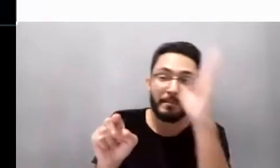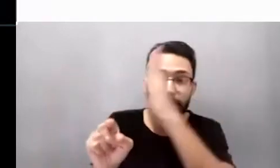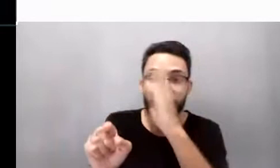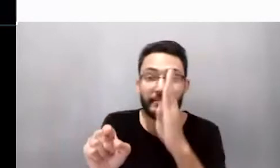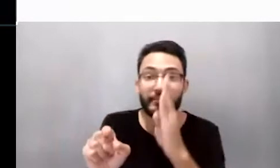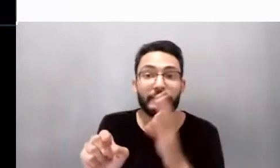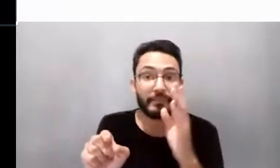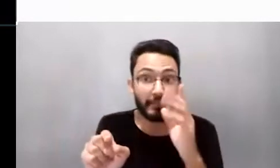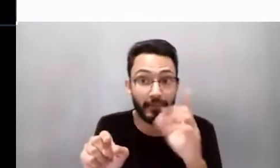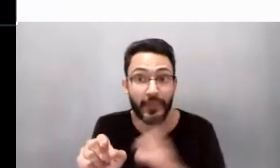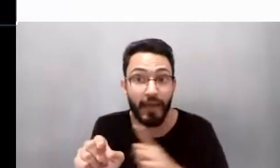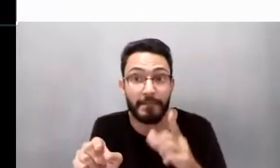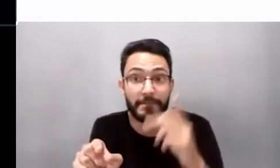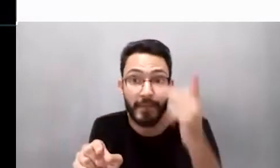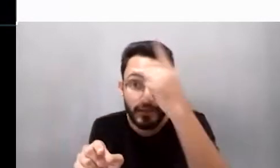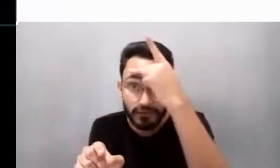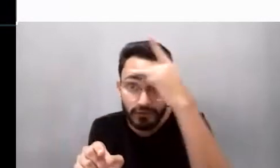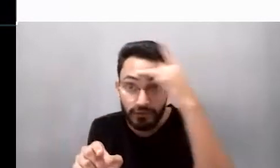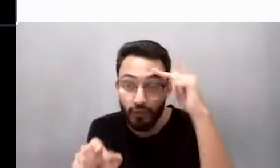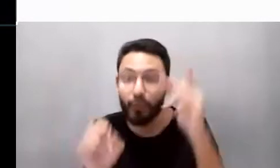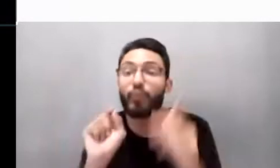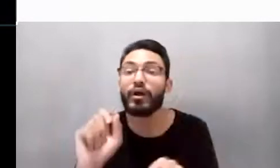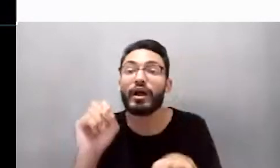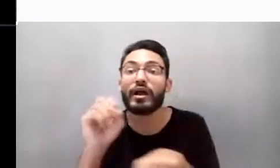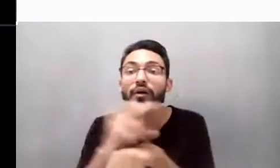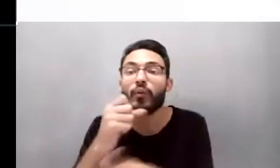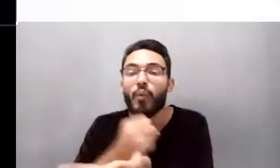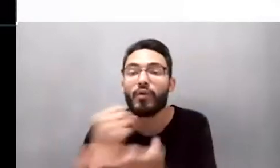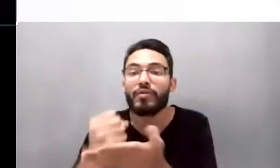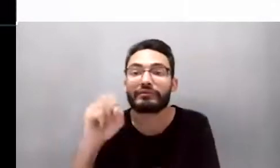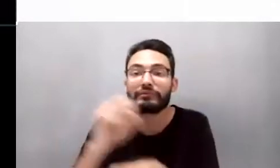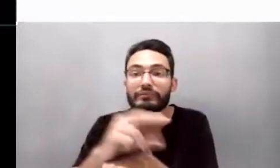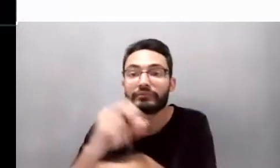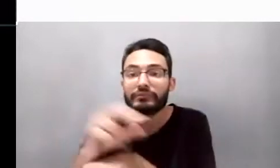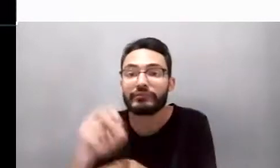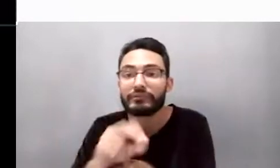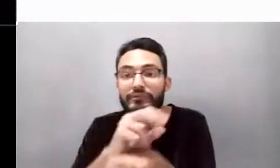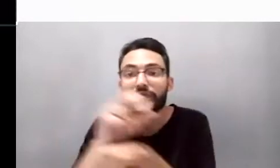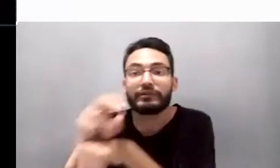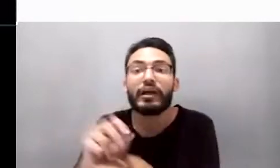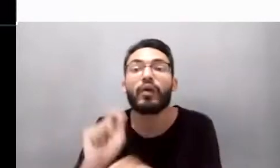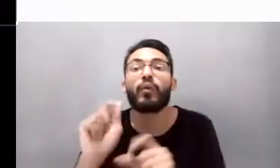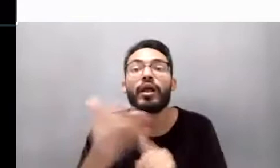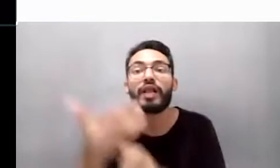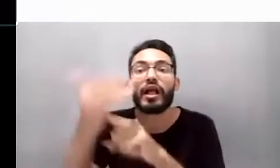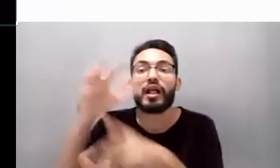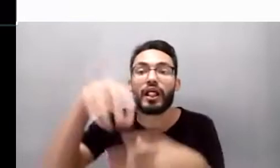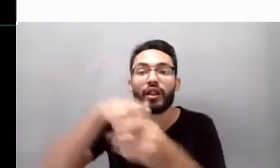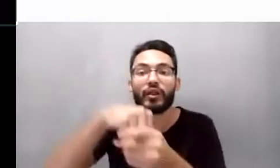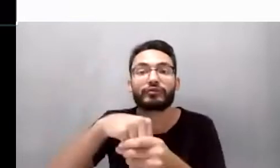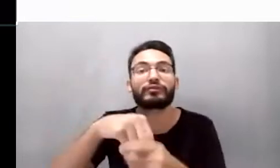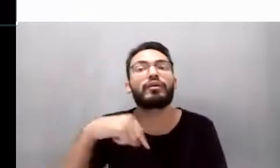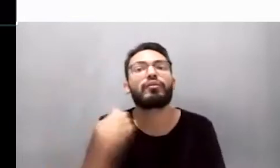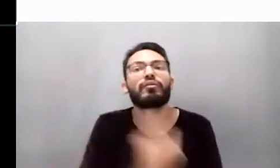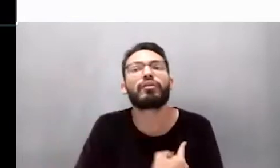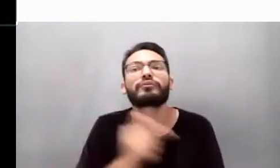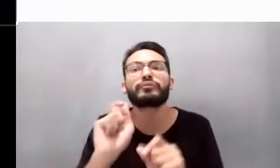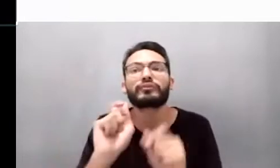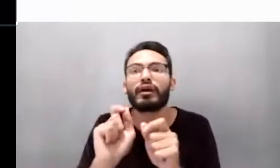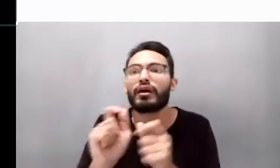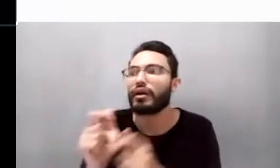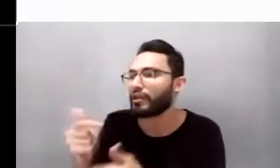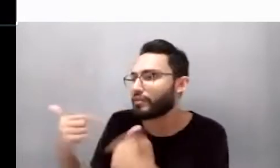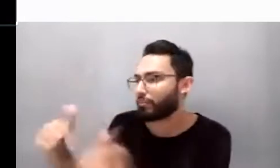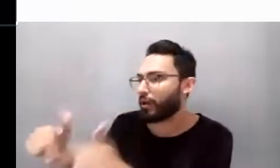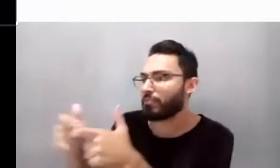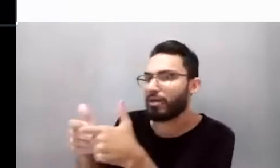em déficit de contratação no mundo de tecnologia. Ou seja, a gente está com uma demanda muito maior do